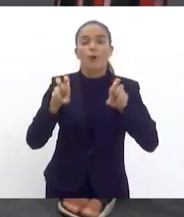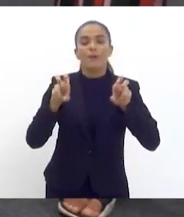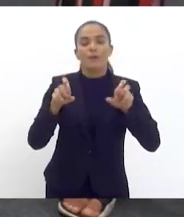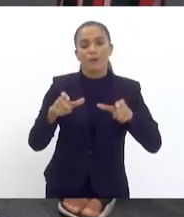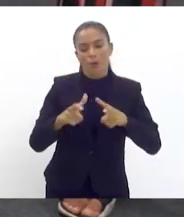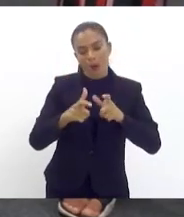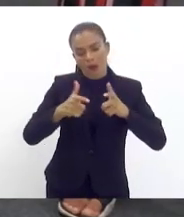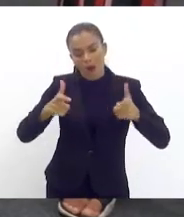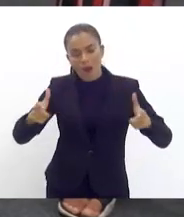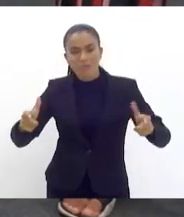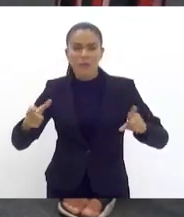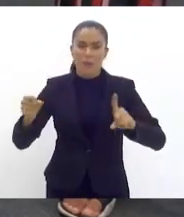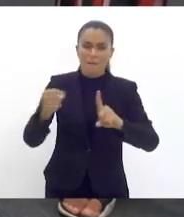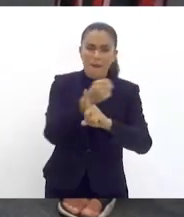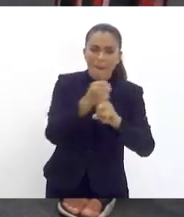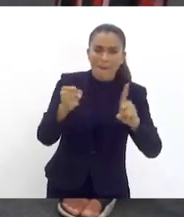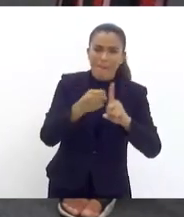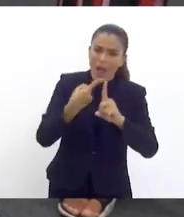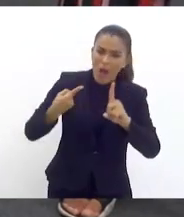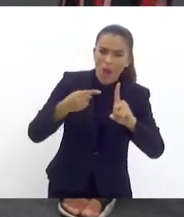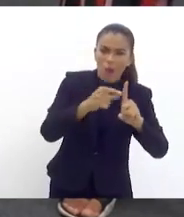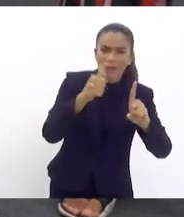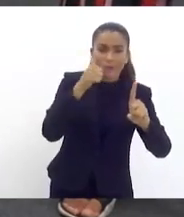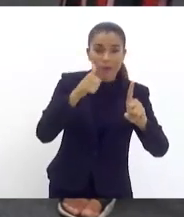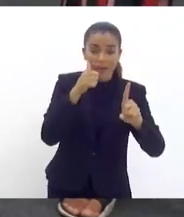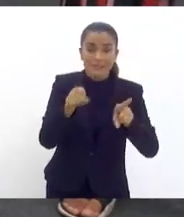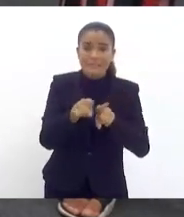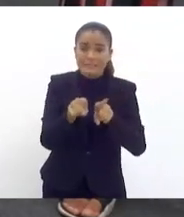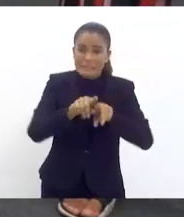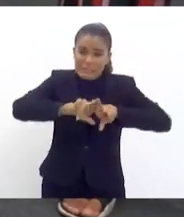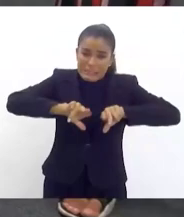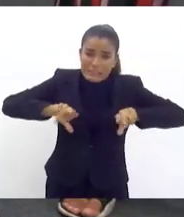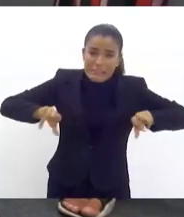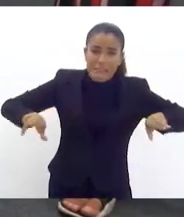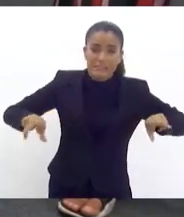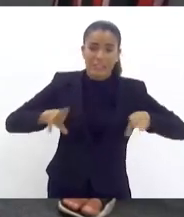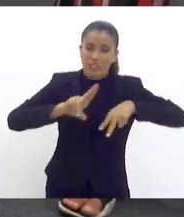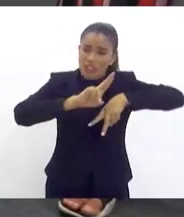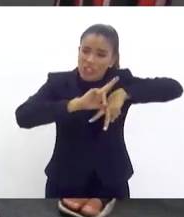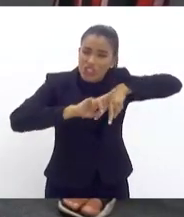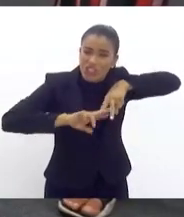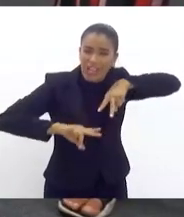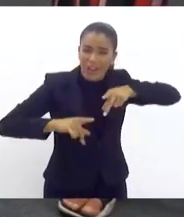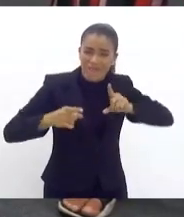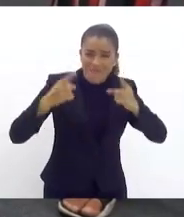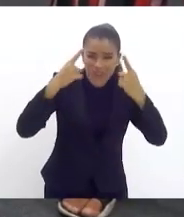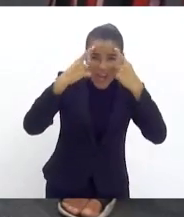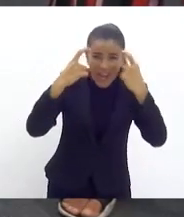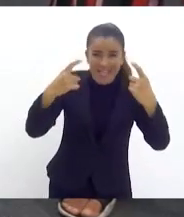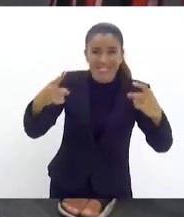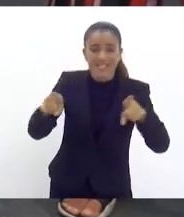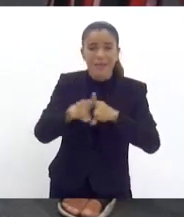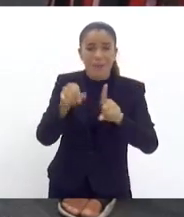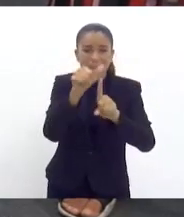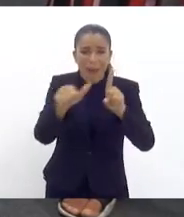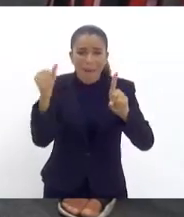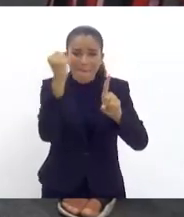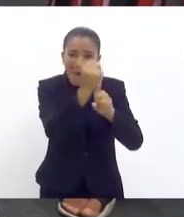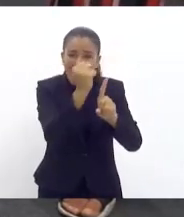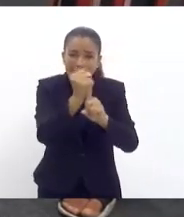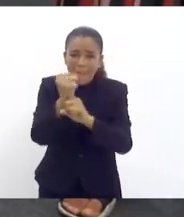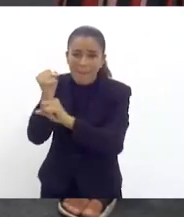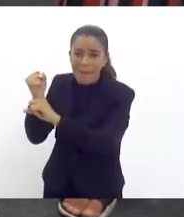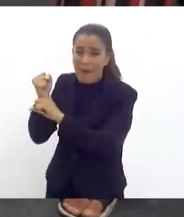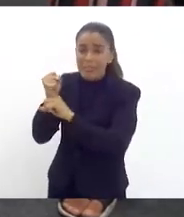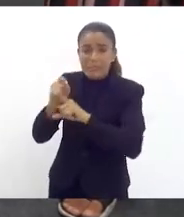do índice de violência contra a mulher, das diversas formas de violência de gênero, do aumento dos índices de feminicídio, que ainda estão